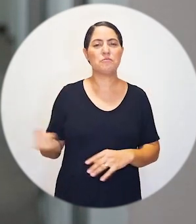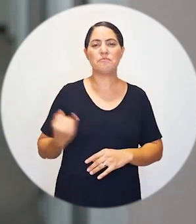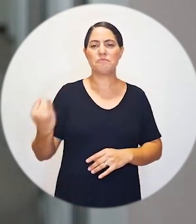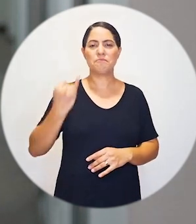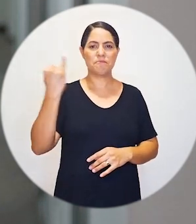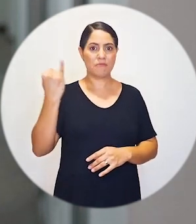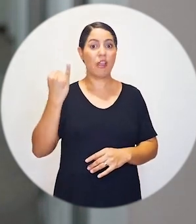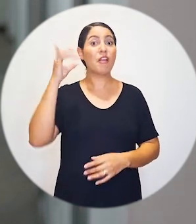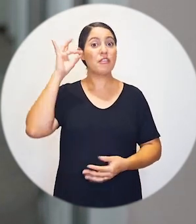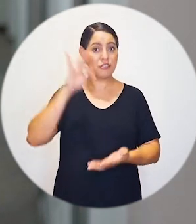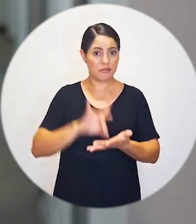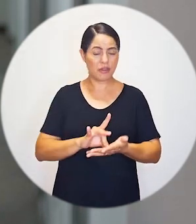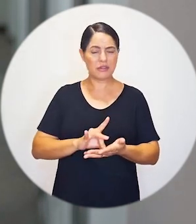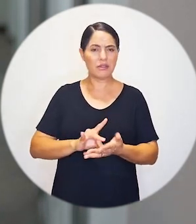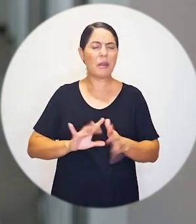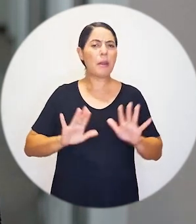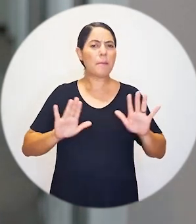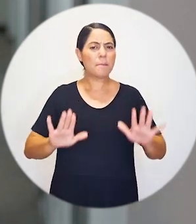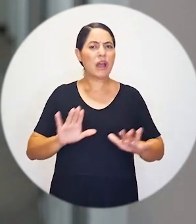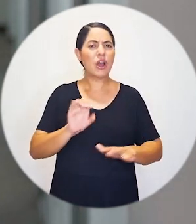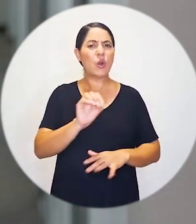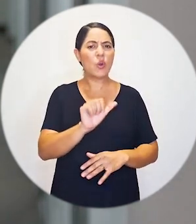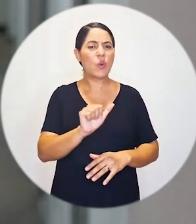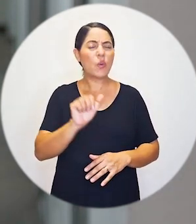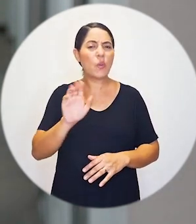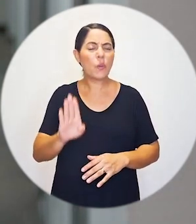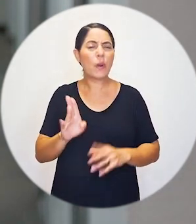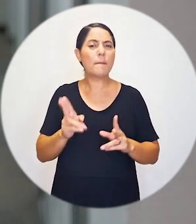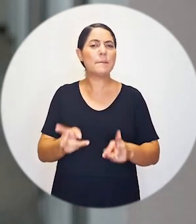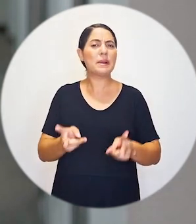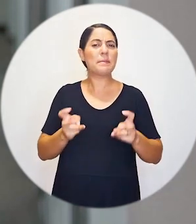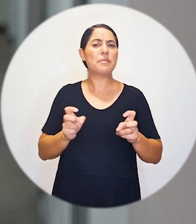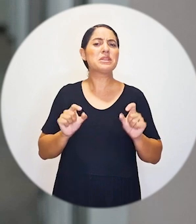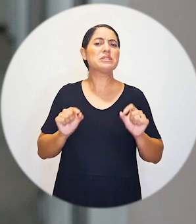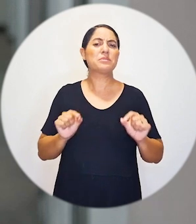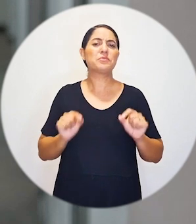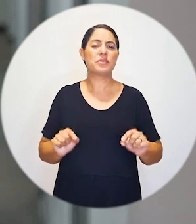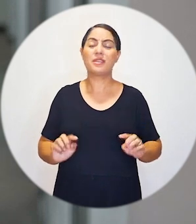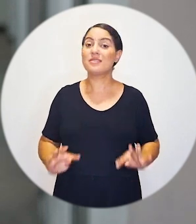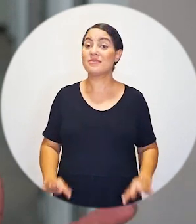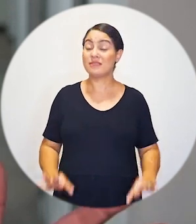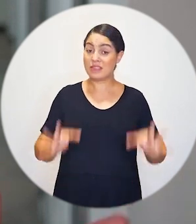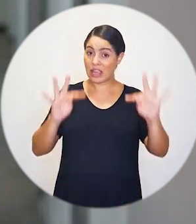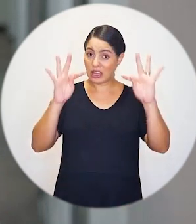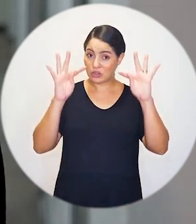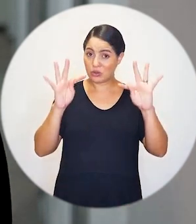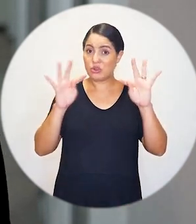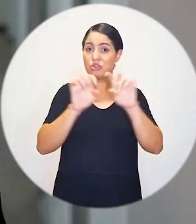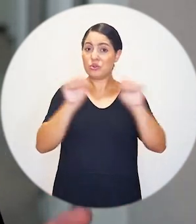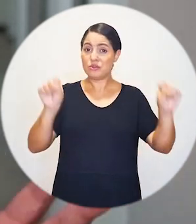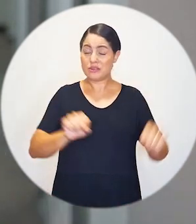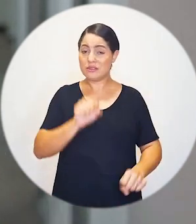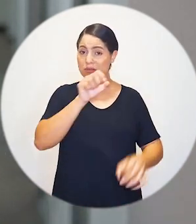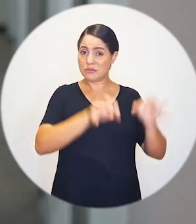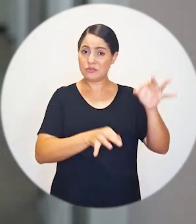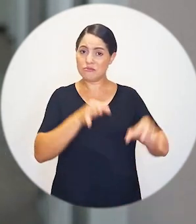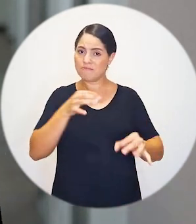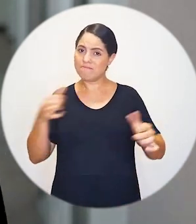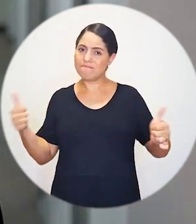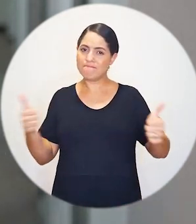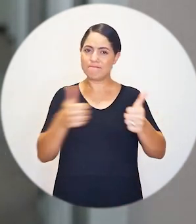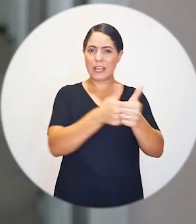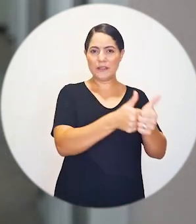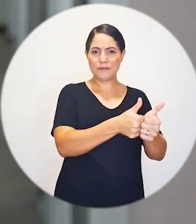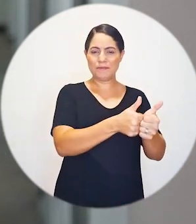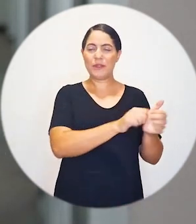nós. Porém, entende a ordem que a tecnologia veio para aproximar o sistema de justiça